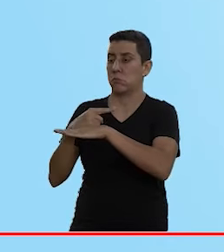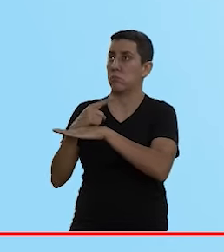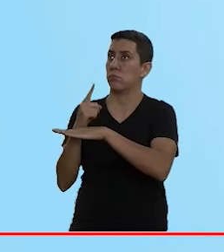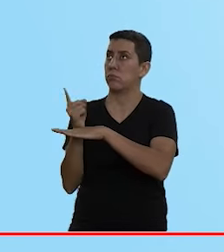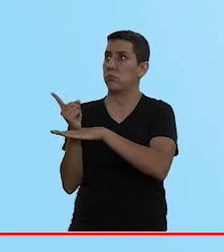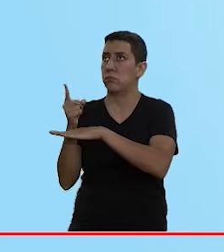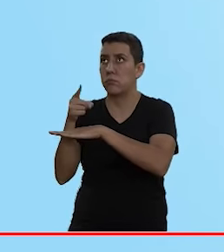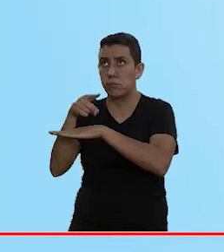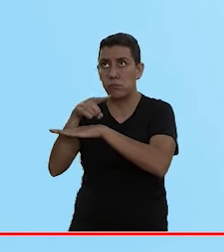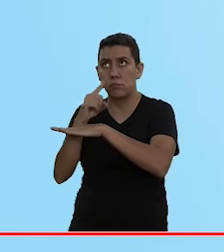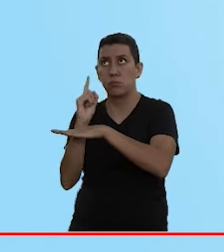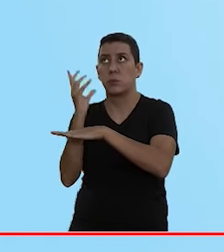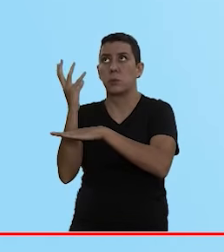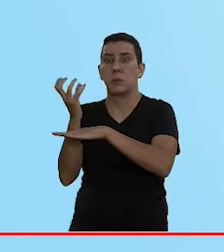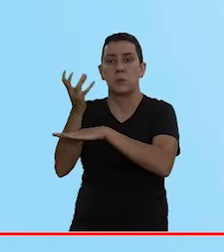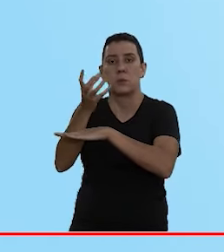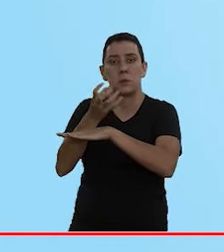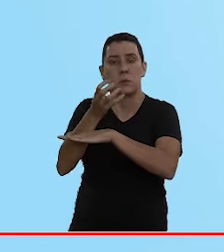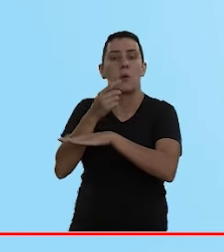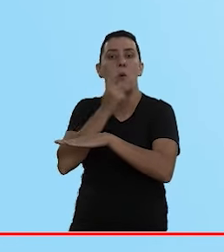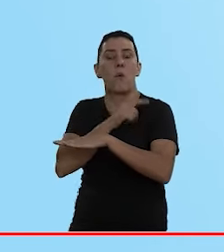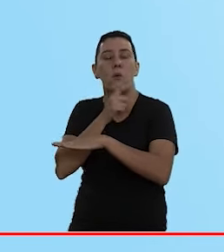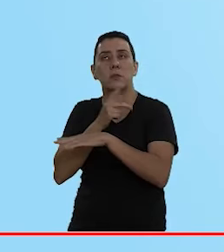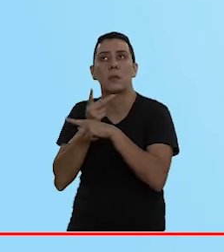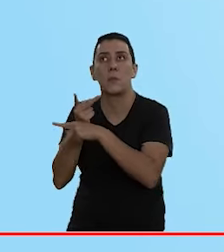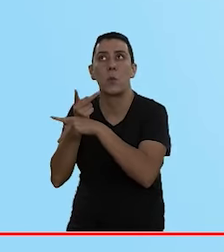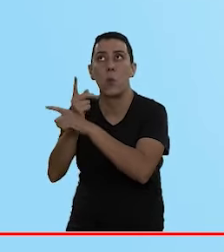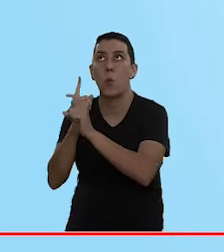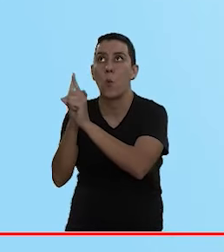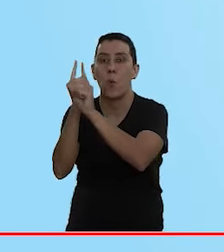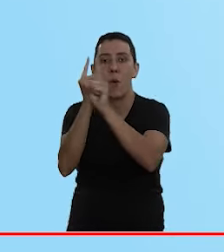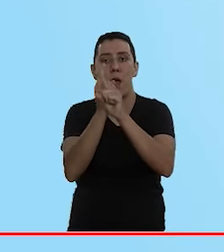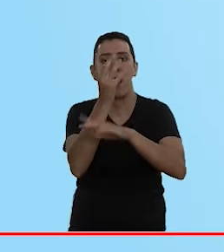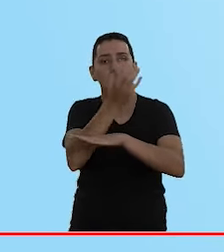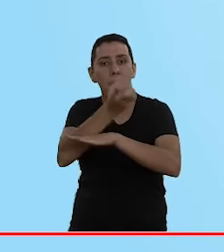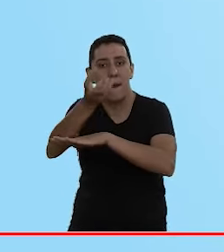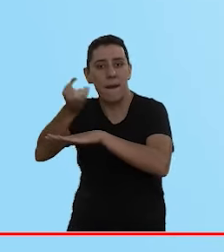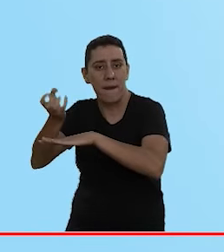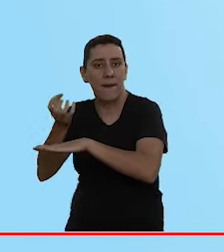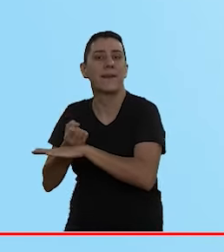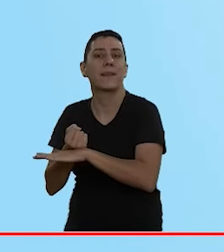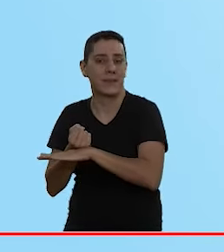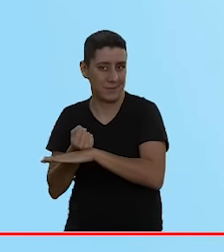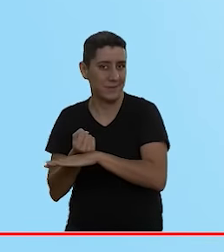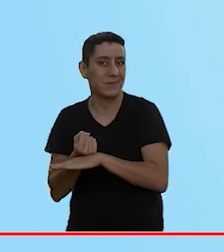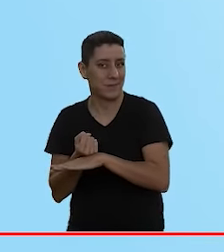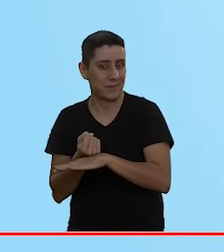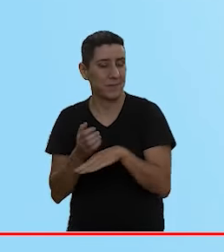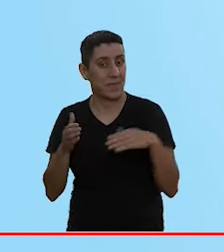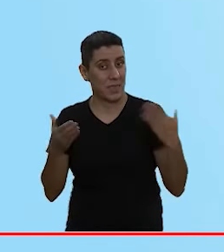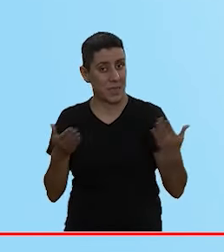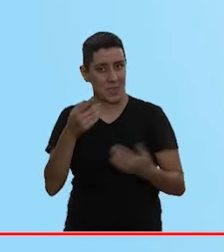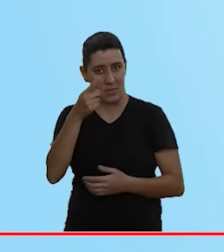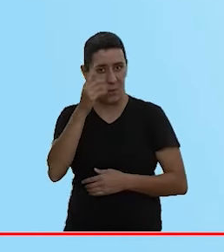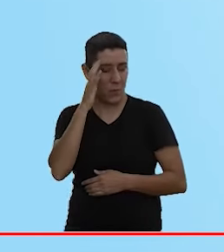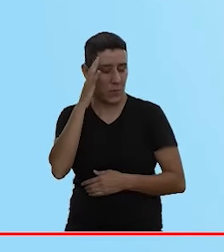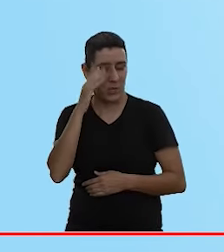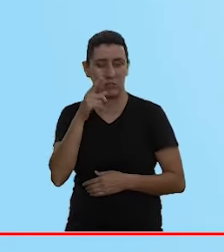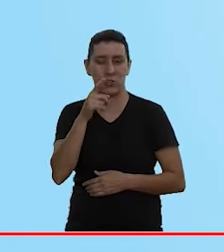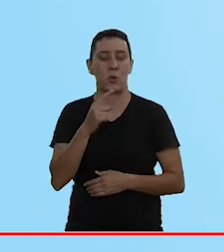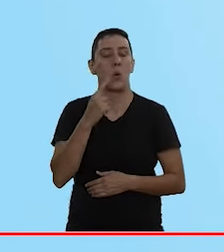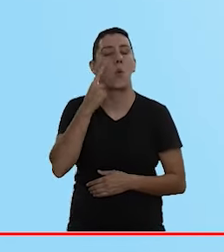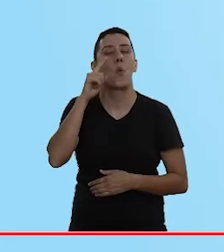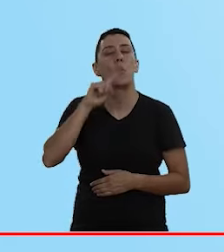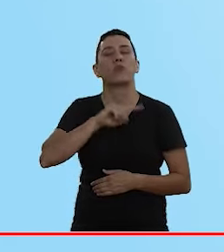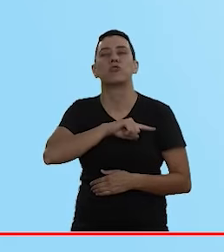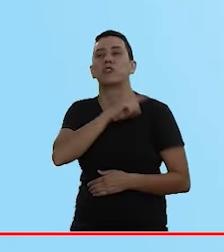energia mesmo em dias nublados. No final das contas, quando a gente fala de um dia, né, a gente está